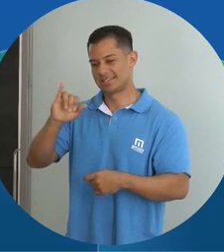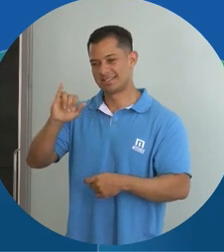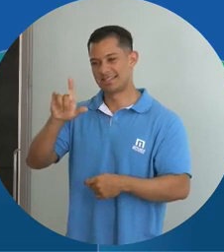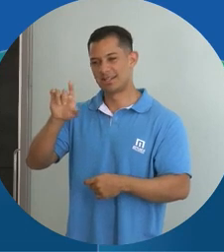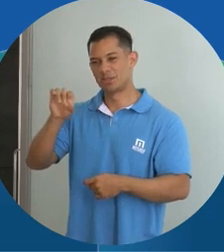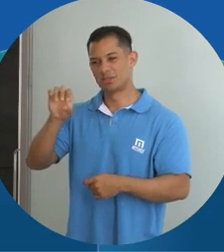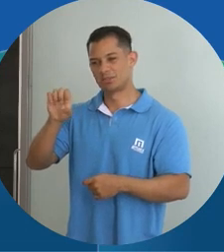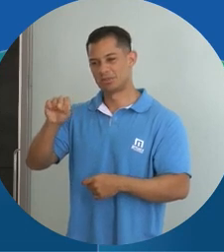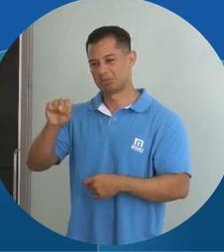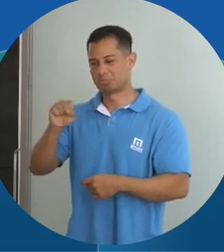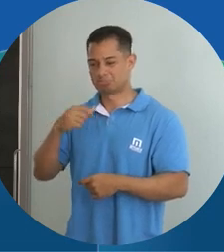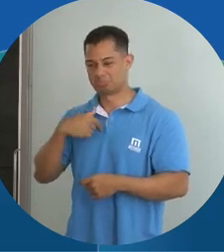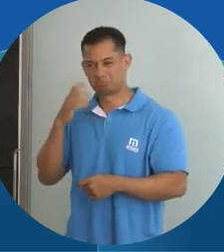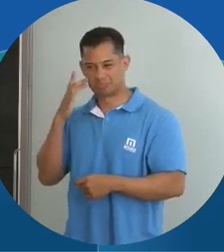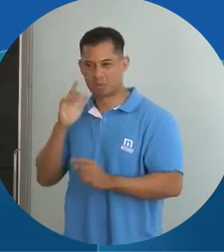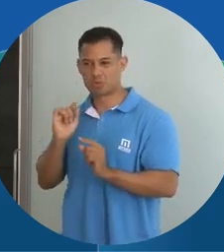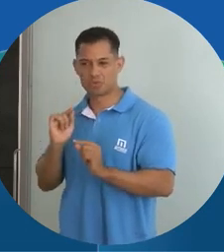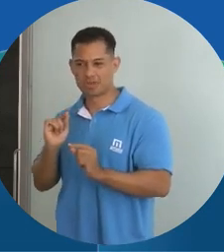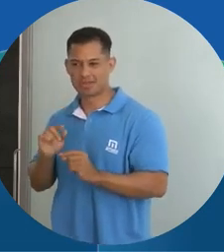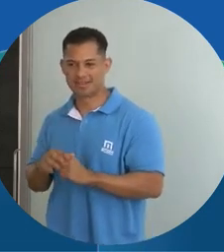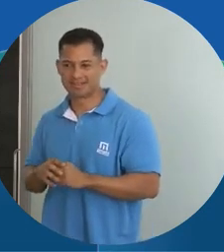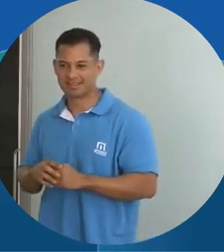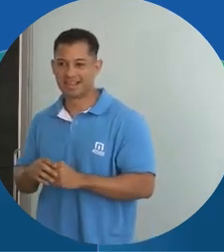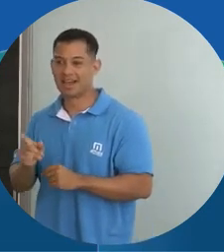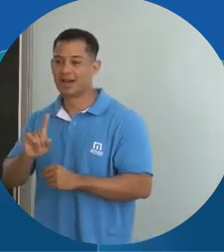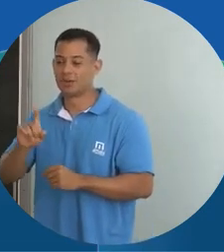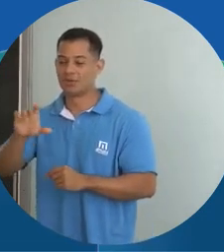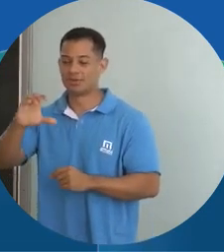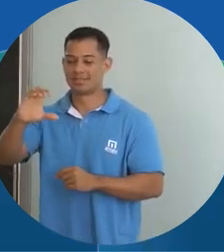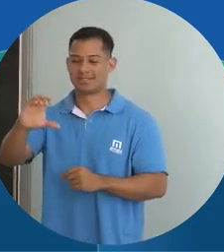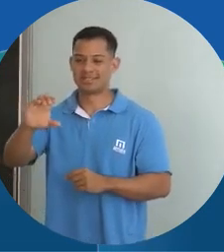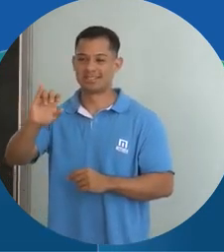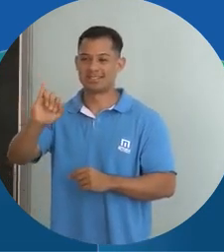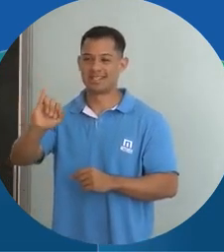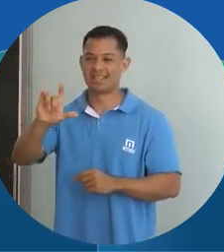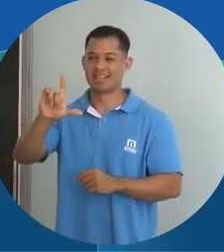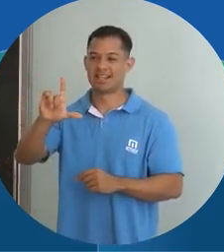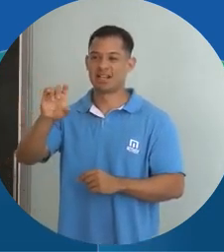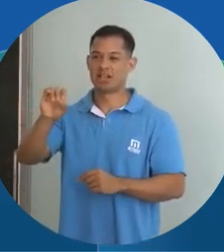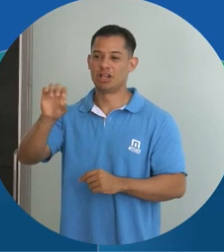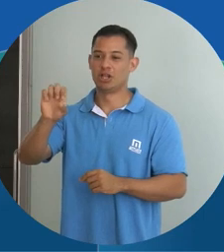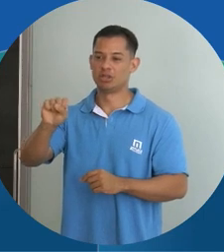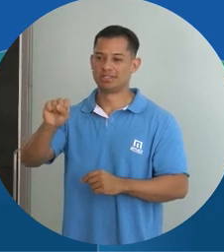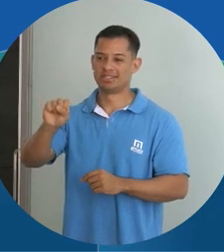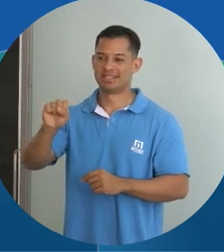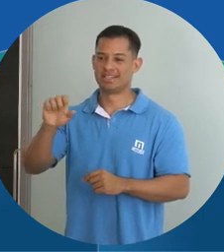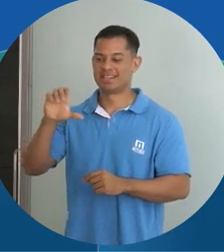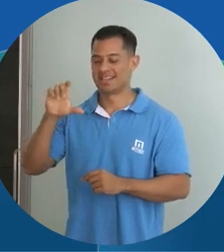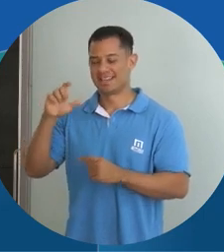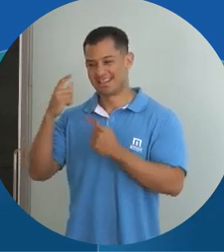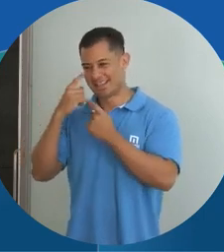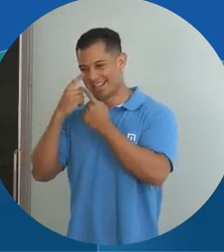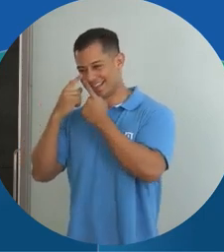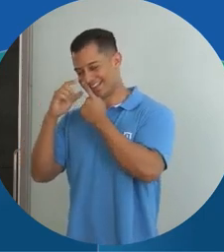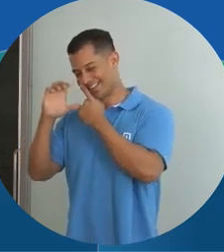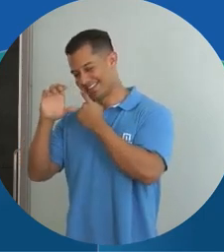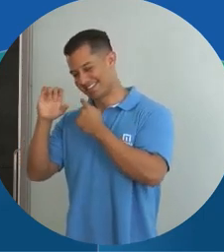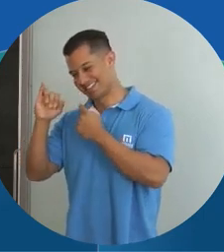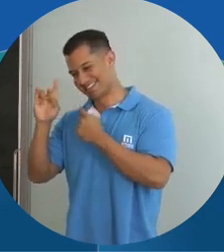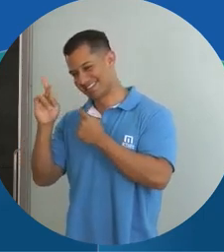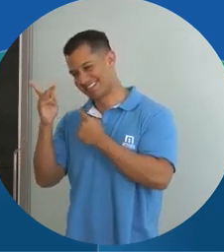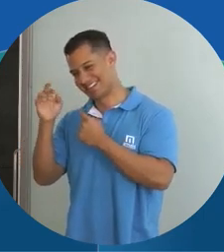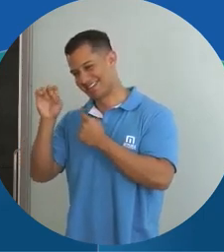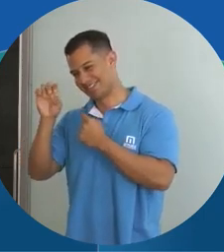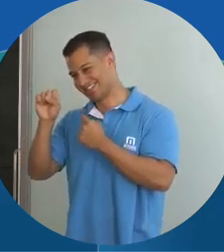gente projetou essa fundação com cálice para receber o pré-moldado numa segunda, na montagem